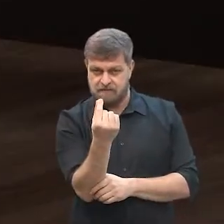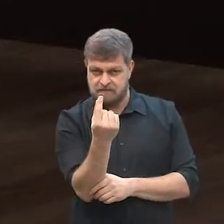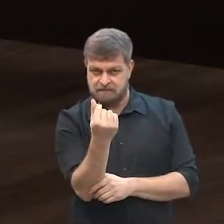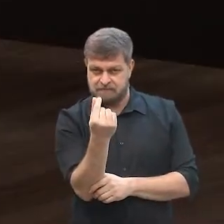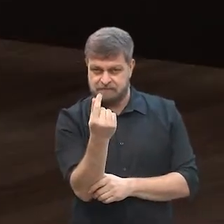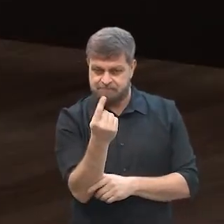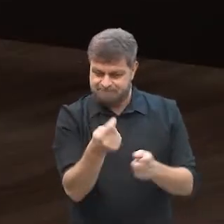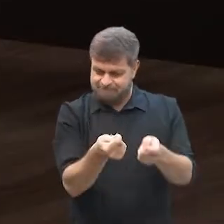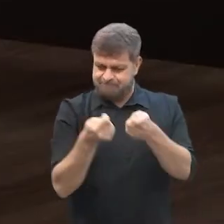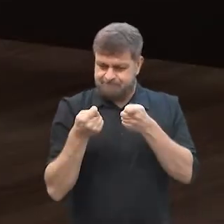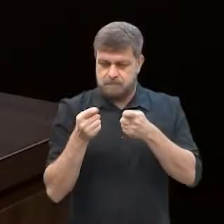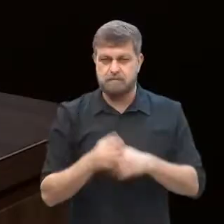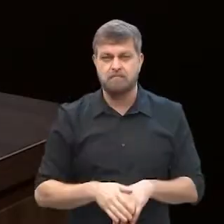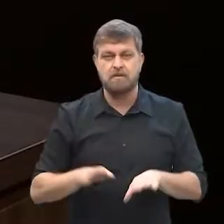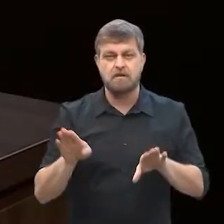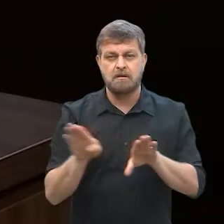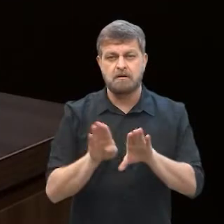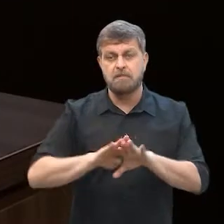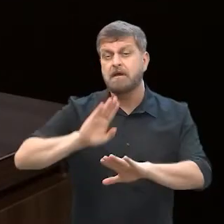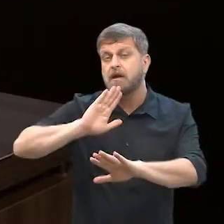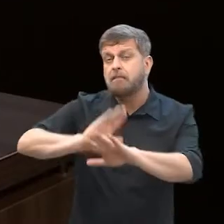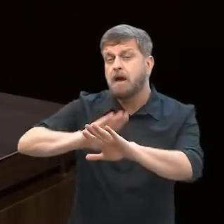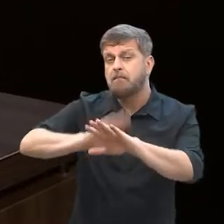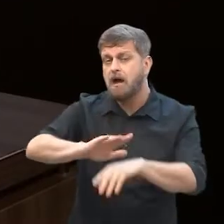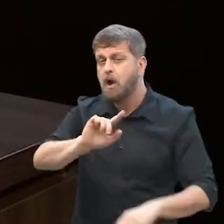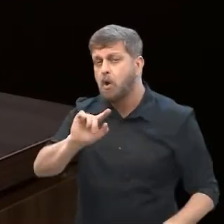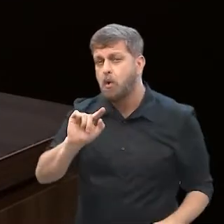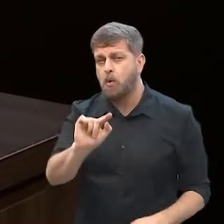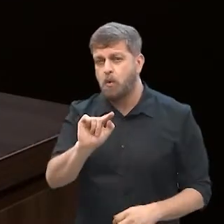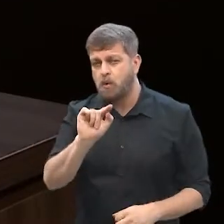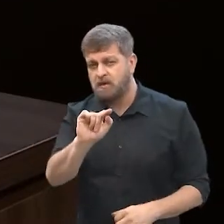Além disso, o que eu fiz? Eu peguei